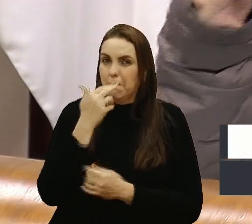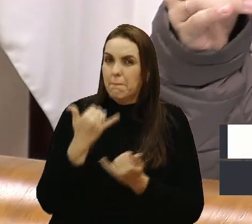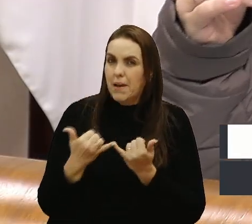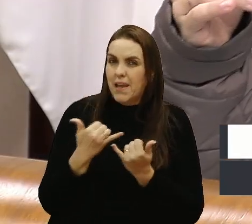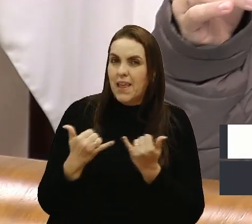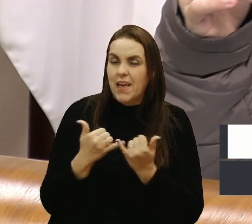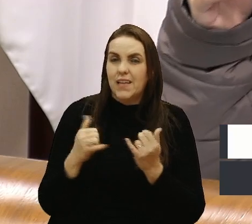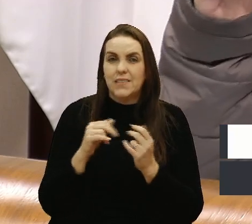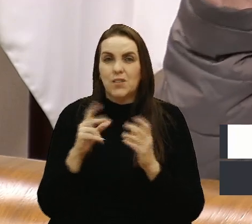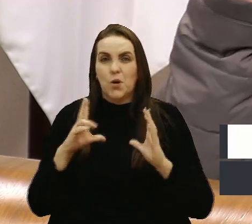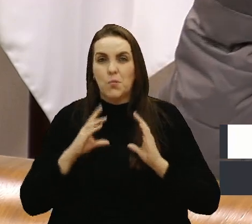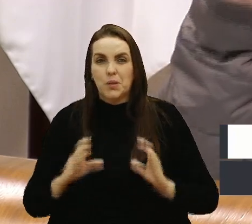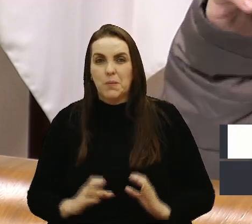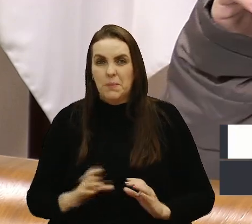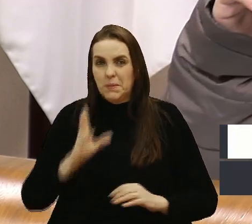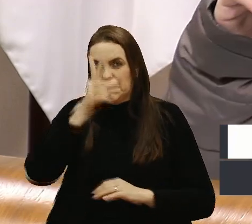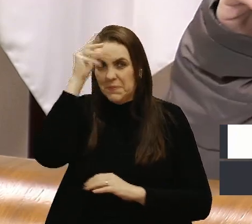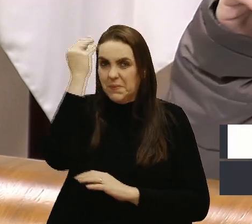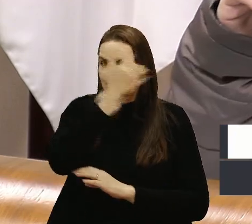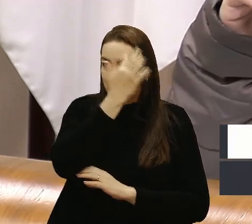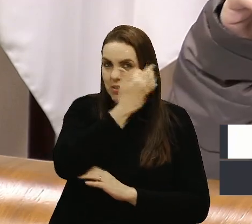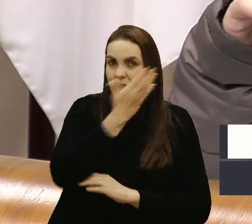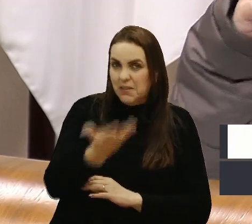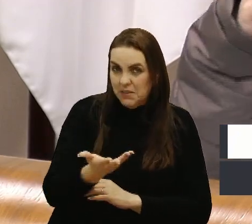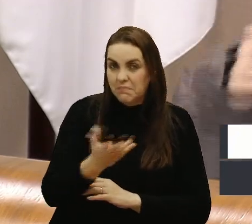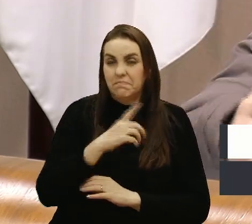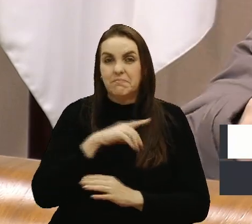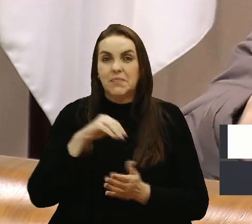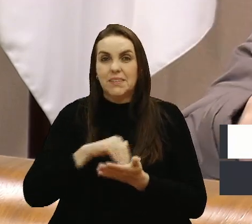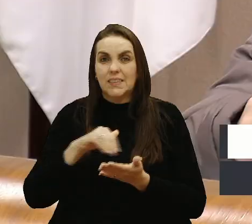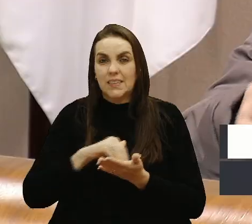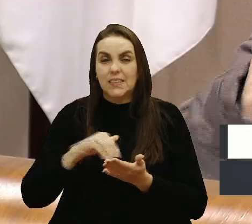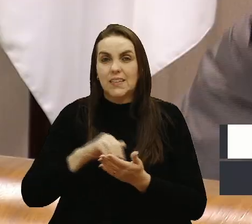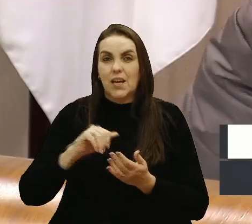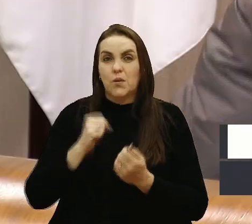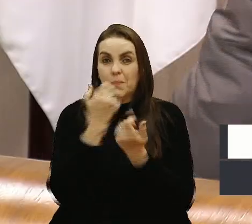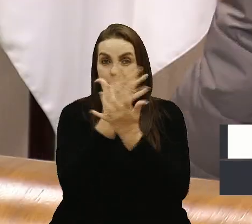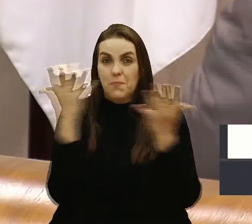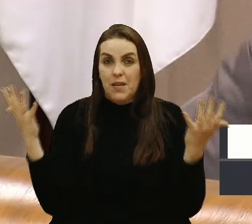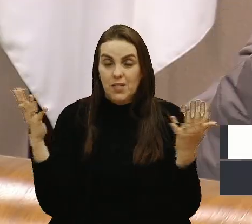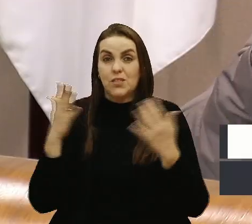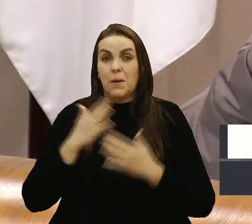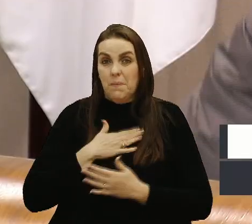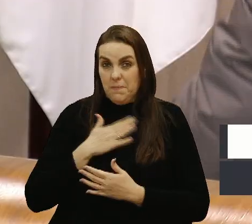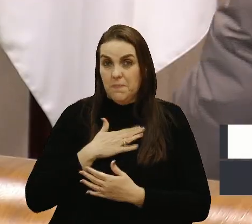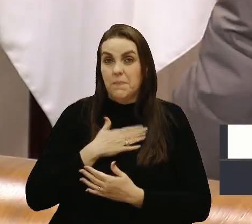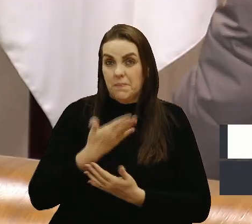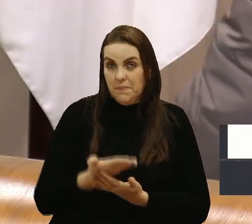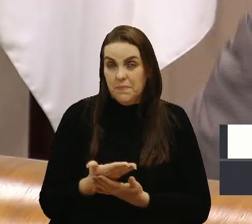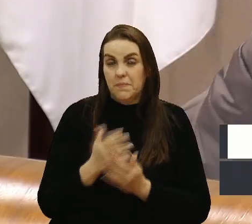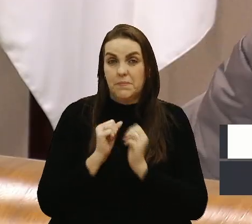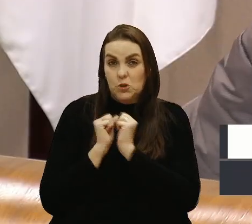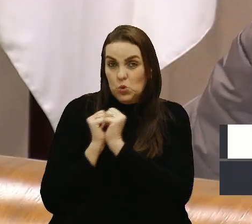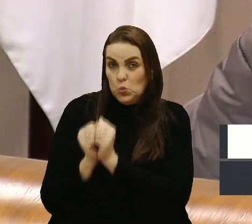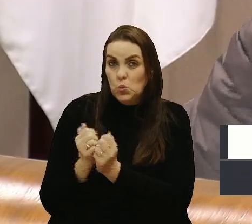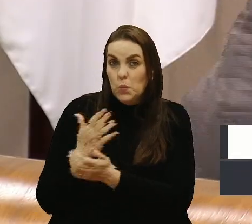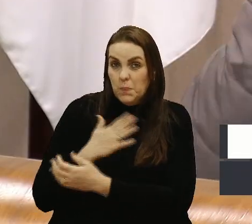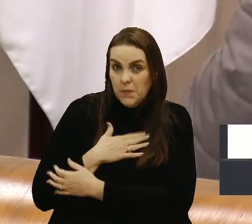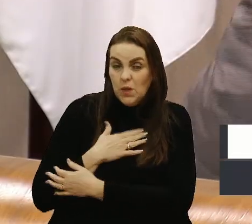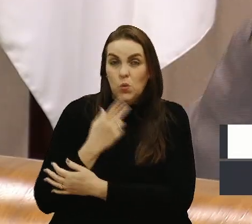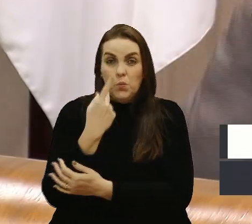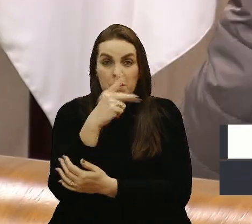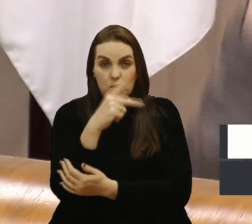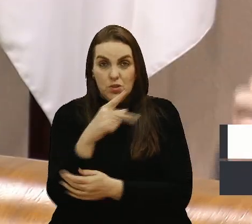vem adotando há um tempo. O antigo secretário do Meio Ambiente, na minha companhia, na companhia de Vossa Excelência, comunicou